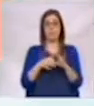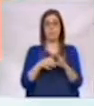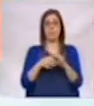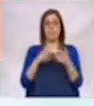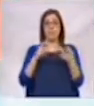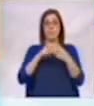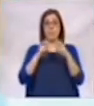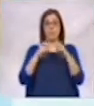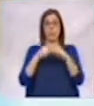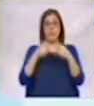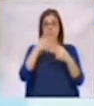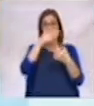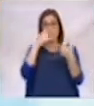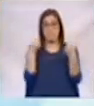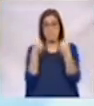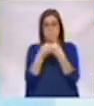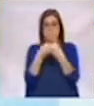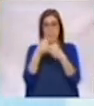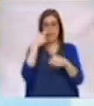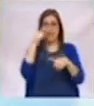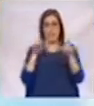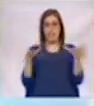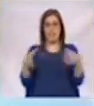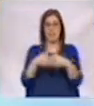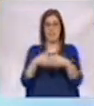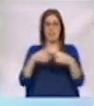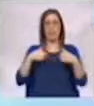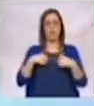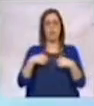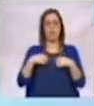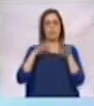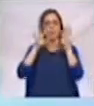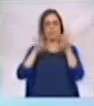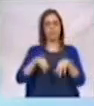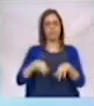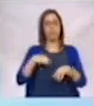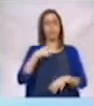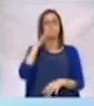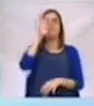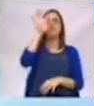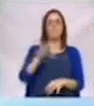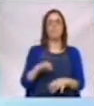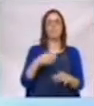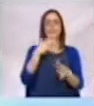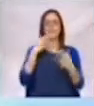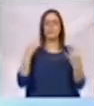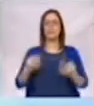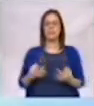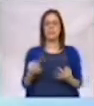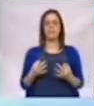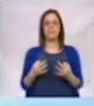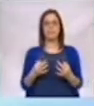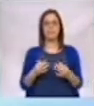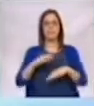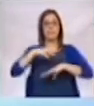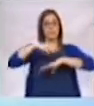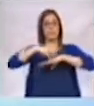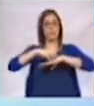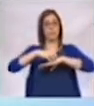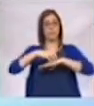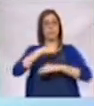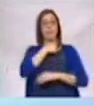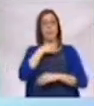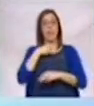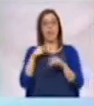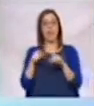caixa de Pandora, do choque das civilizações. Hoje escrevi num post em que dizia, seguramente, na